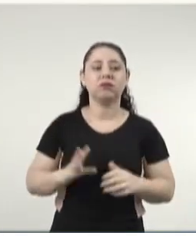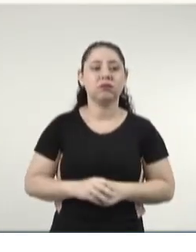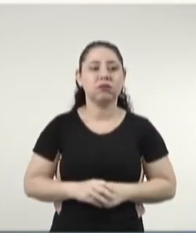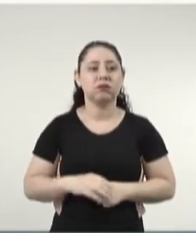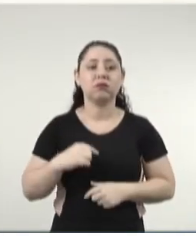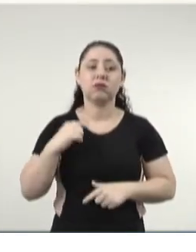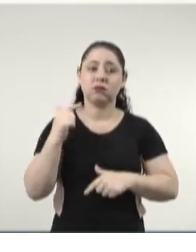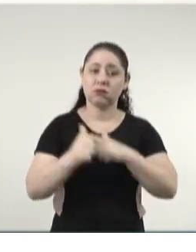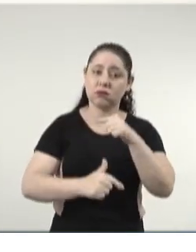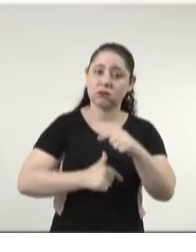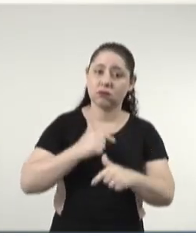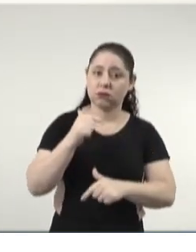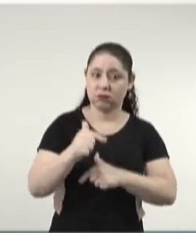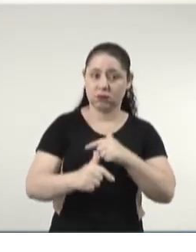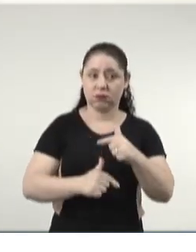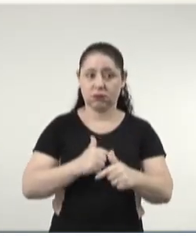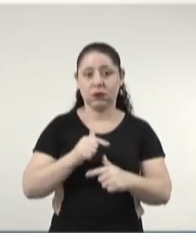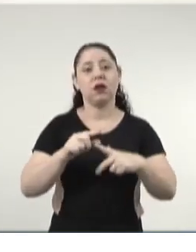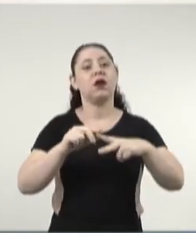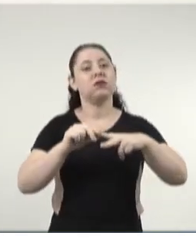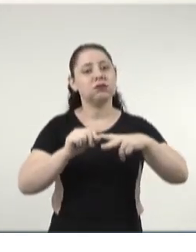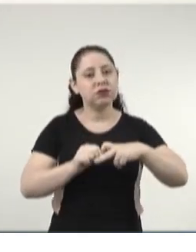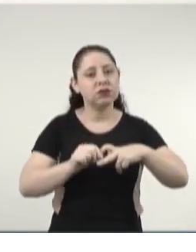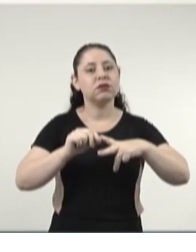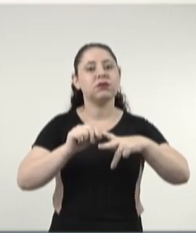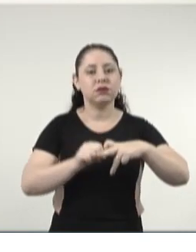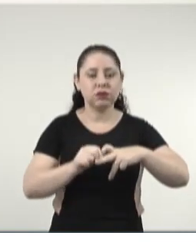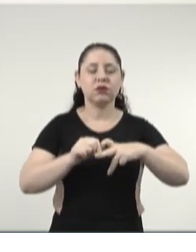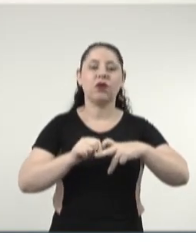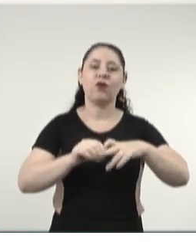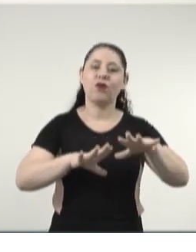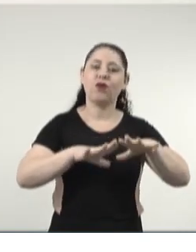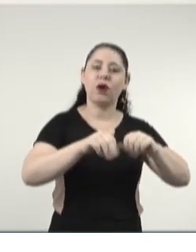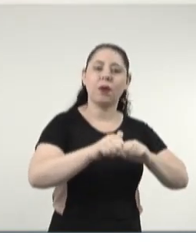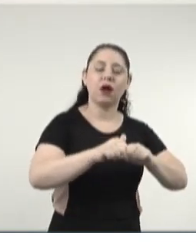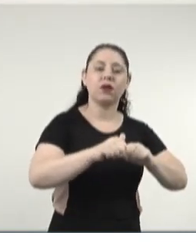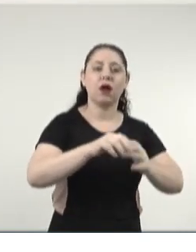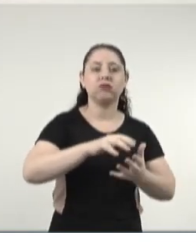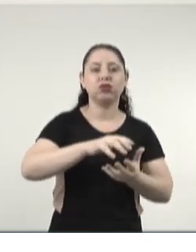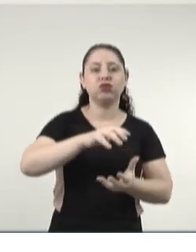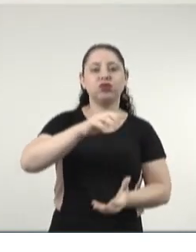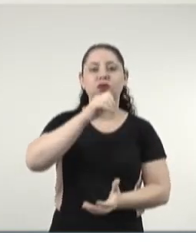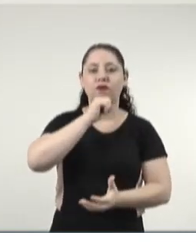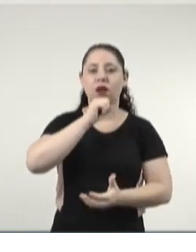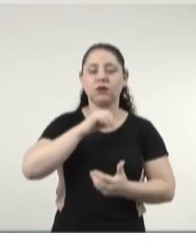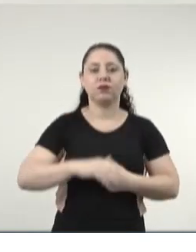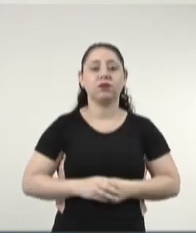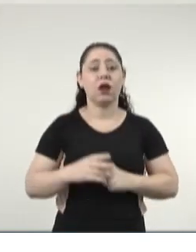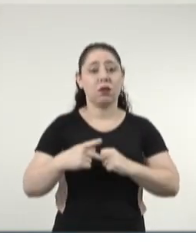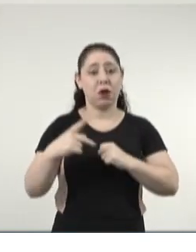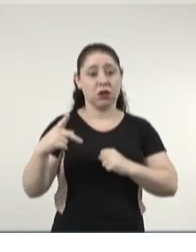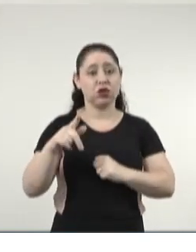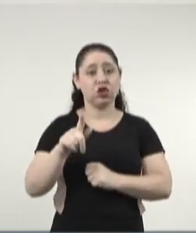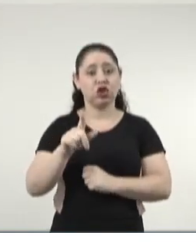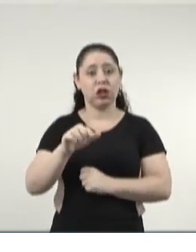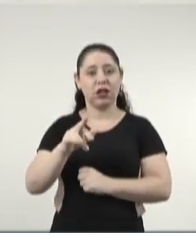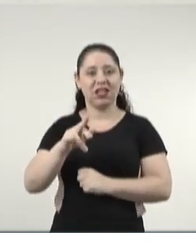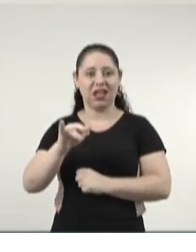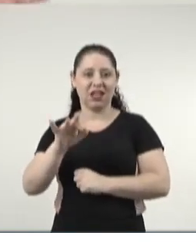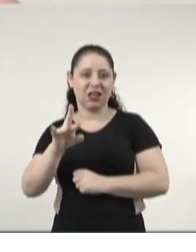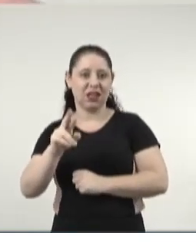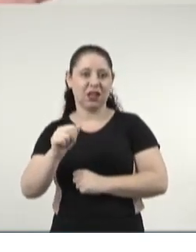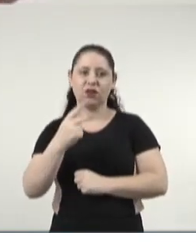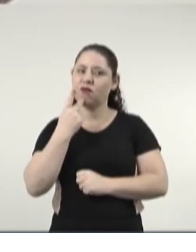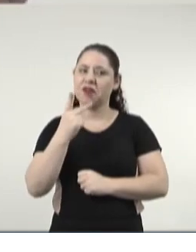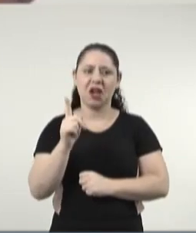Eu trabalho, sou fisioterapeuta formada em geriatria. Na época em que eu fiz a pós-graduação em geriatria, não era